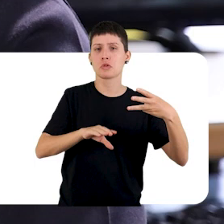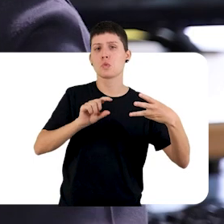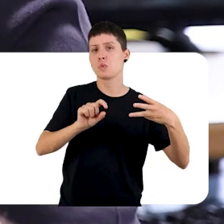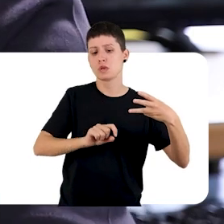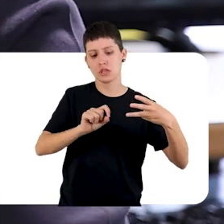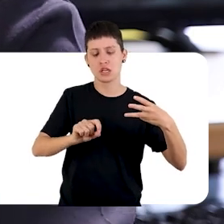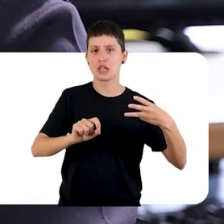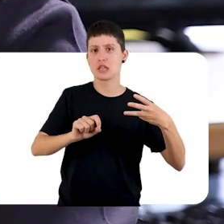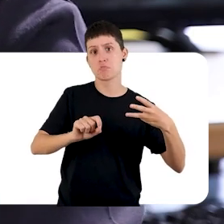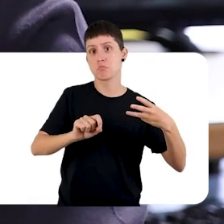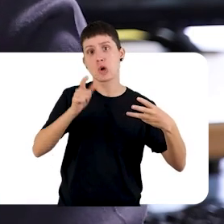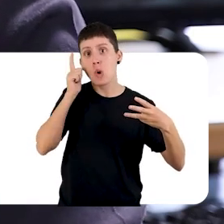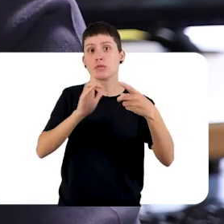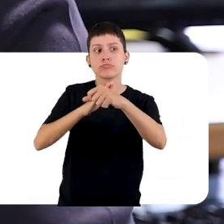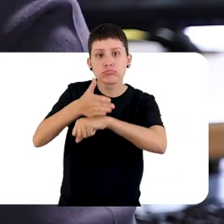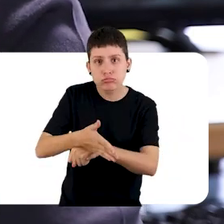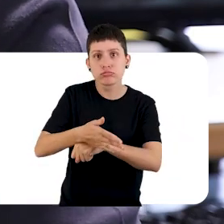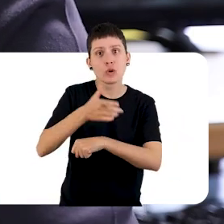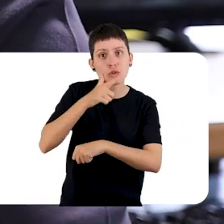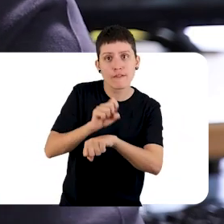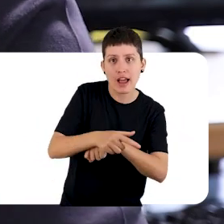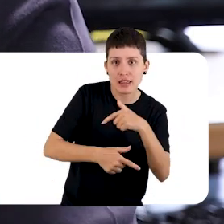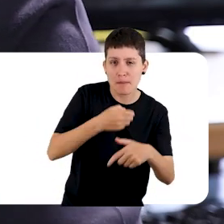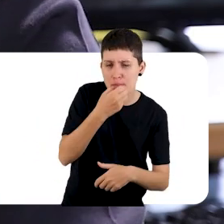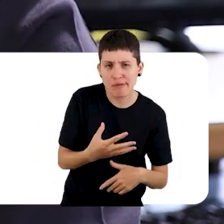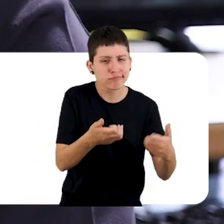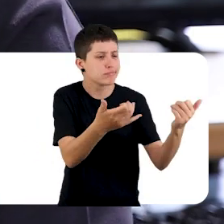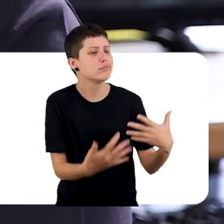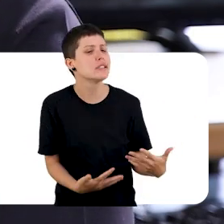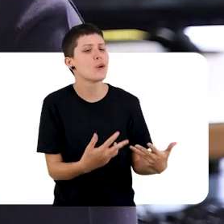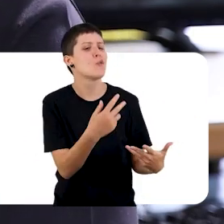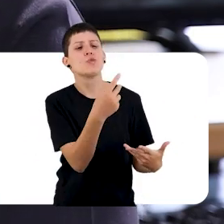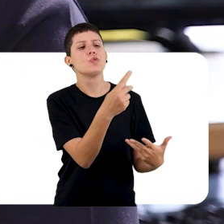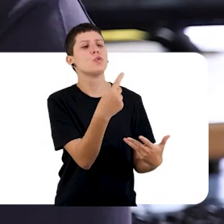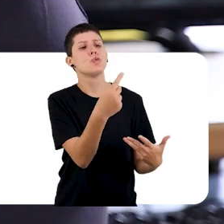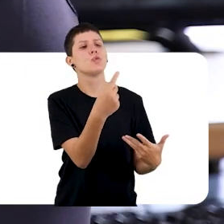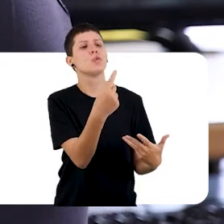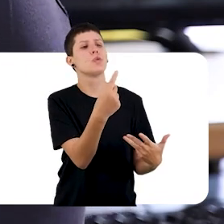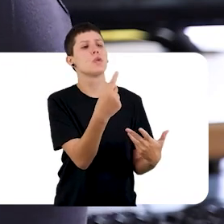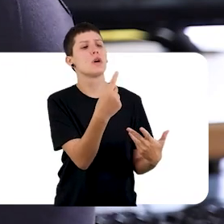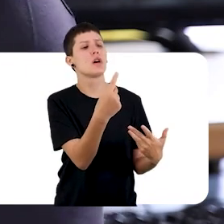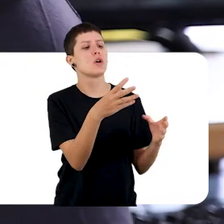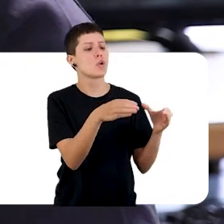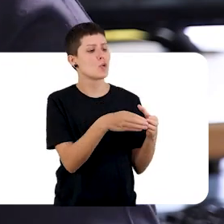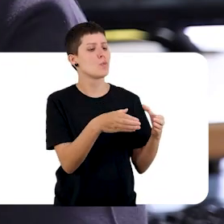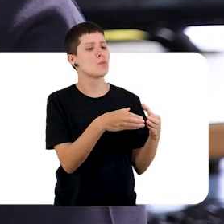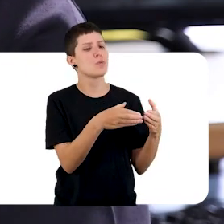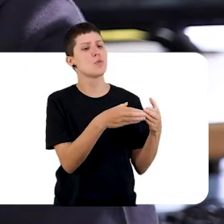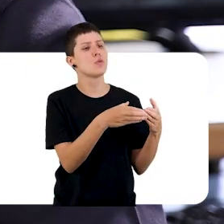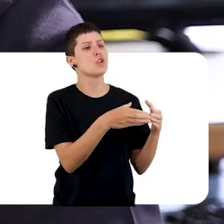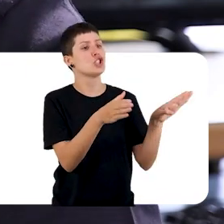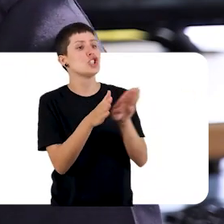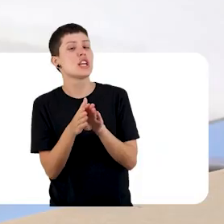digamos assim, acesso a bons empregos. Conta um pouco como é que o seu pessoal formado está chegando